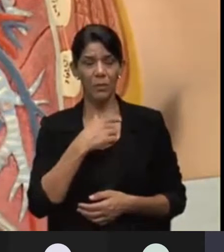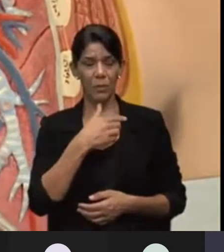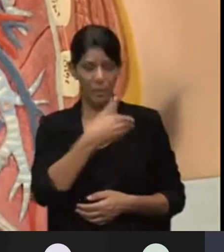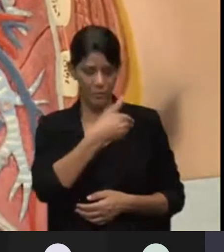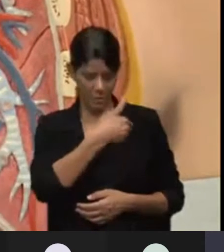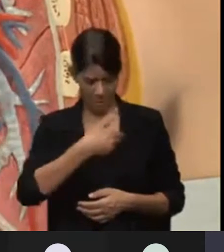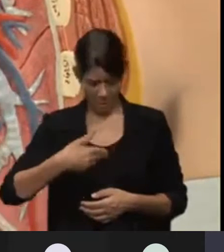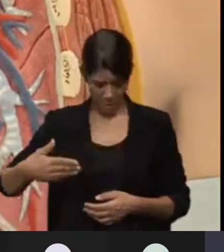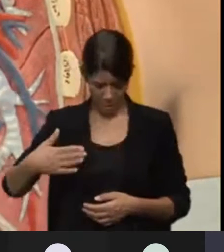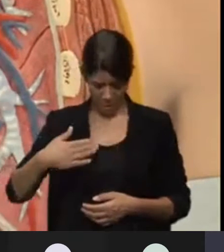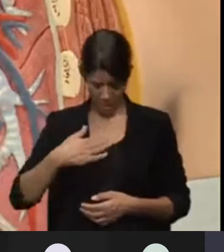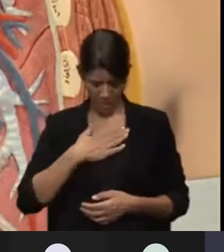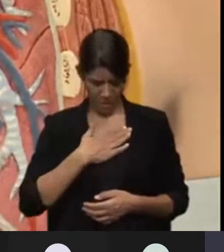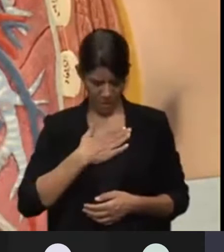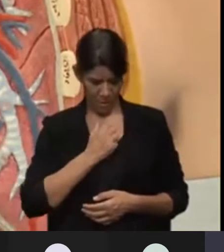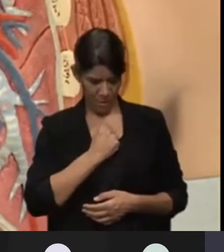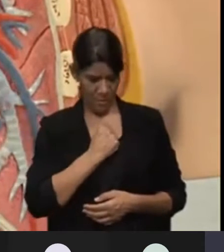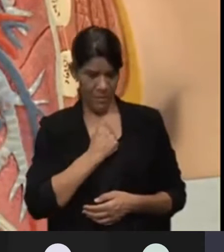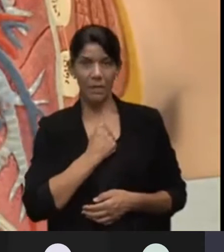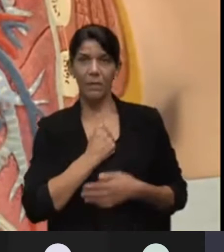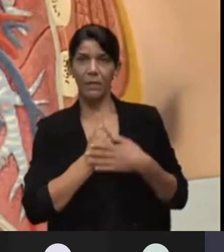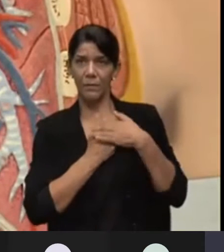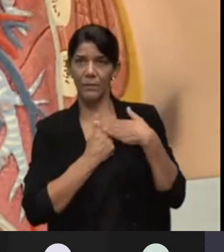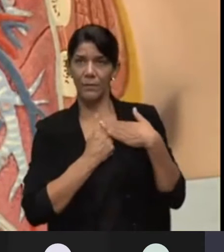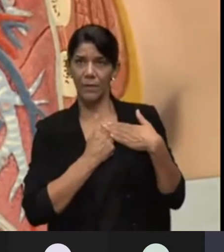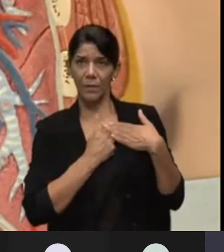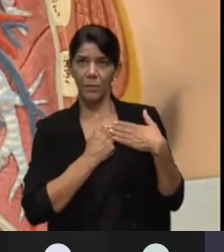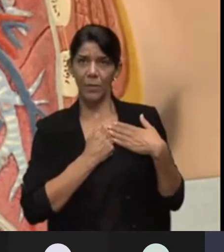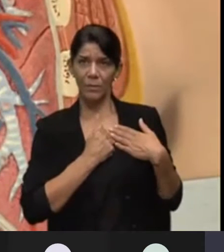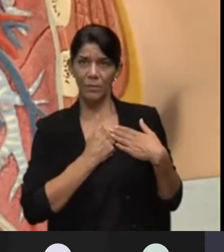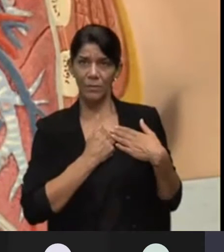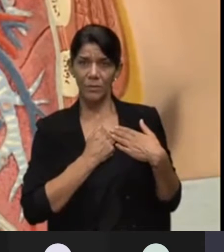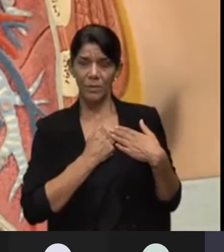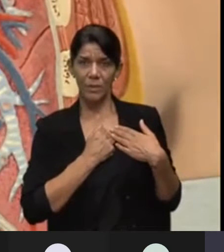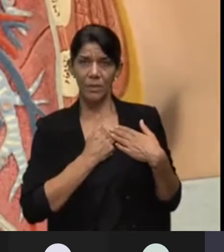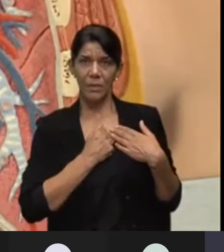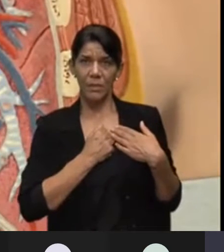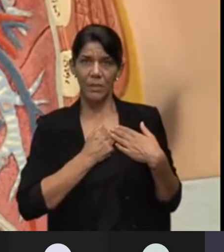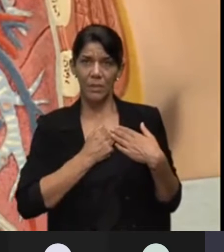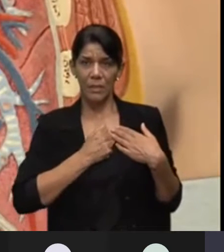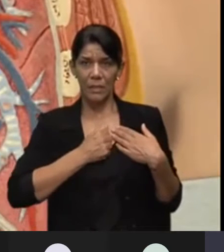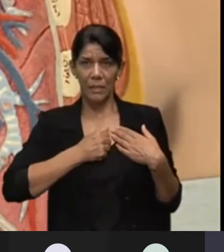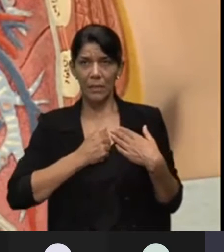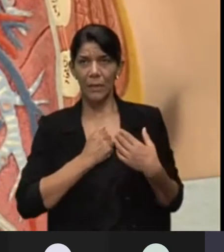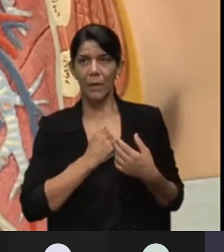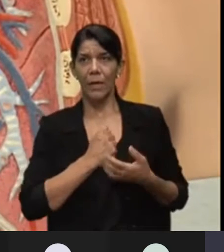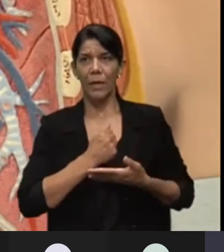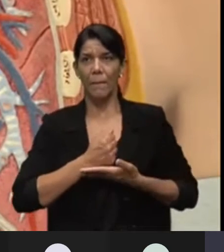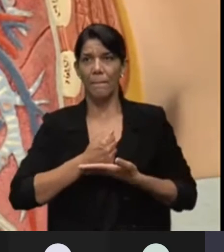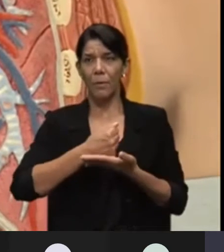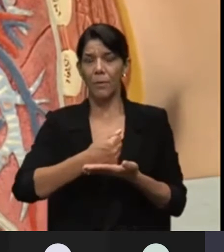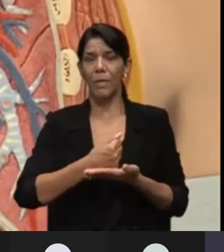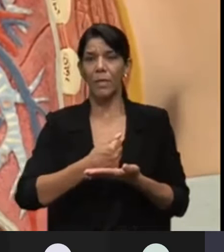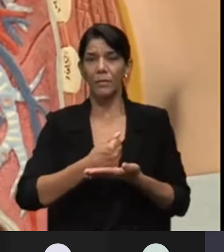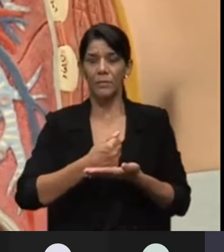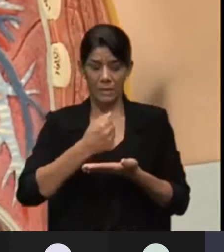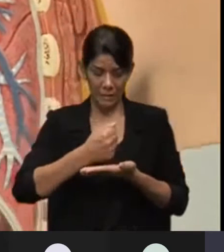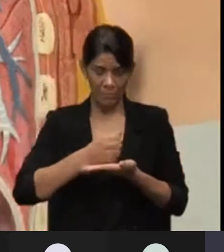mais oblíqua, com o ápice voltado para a esquerda e a base voltada para a direita, né? Ele está apoiado aí